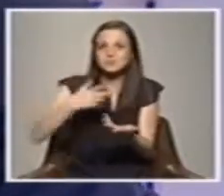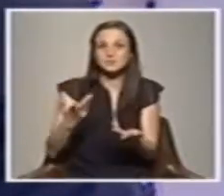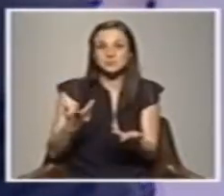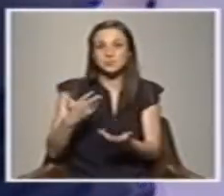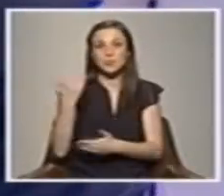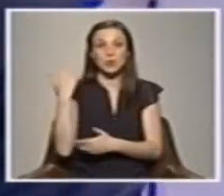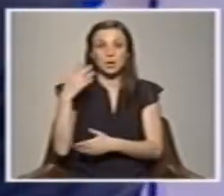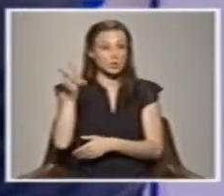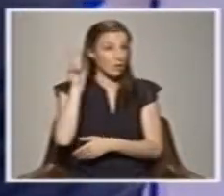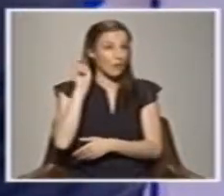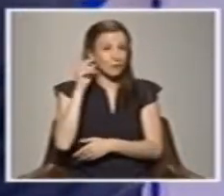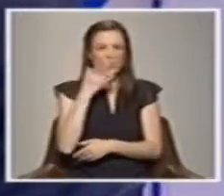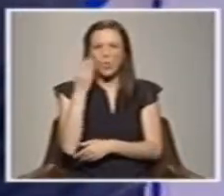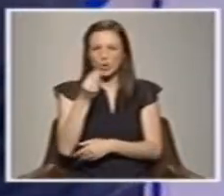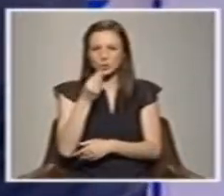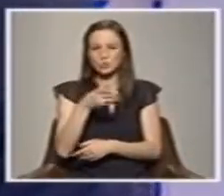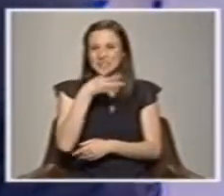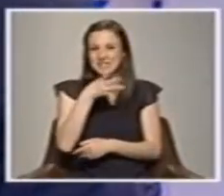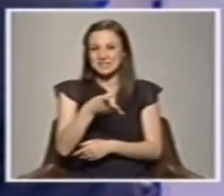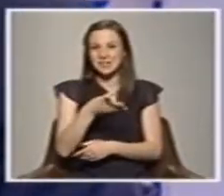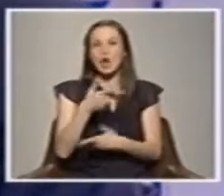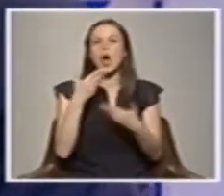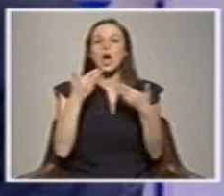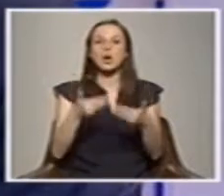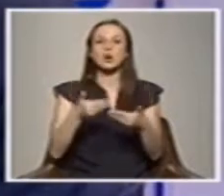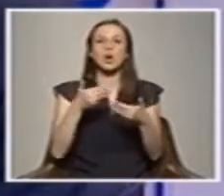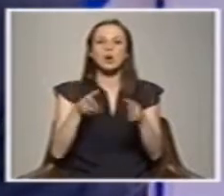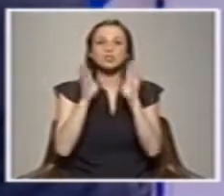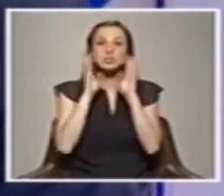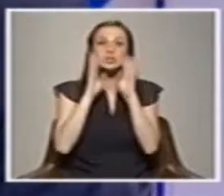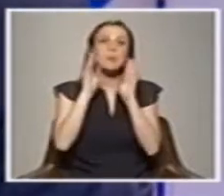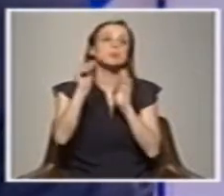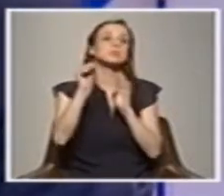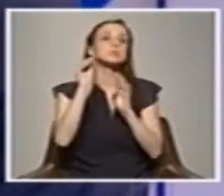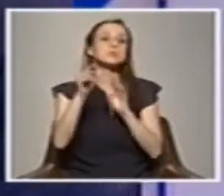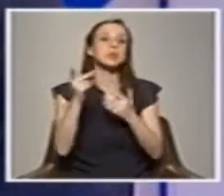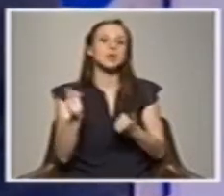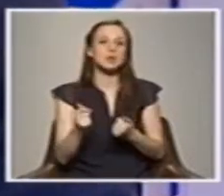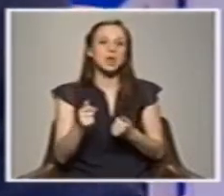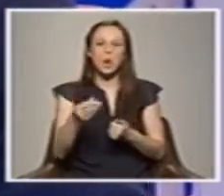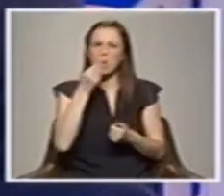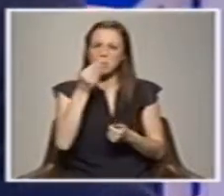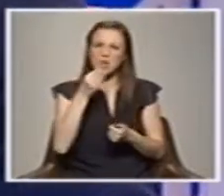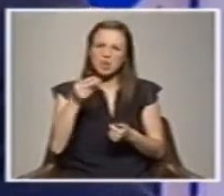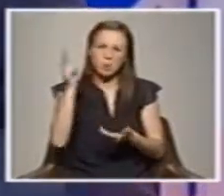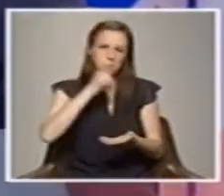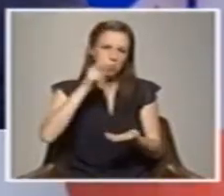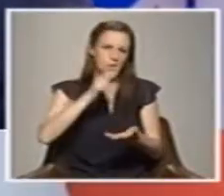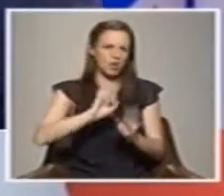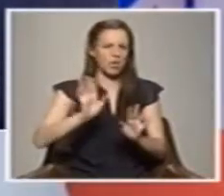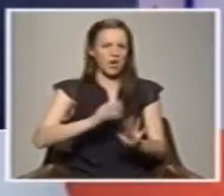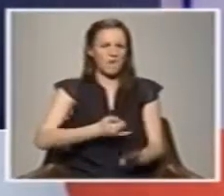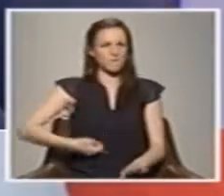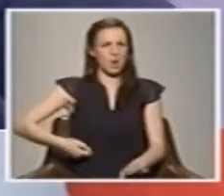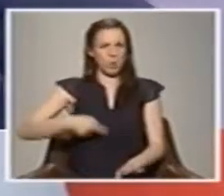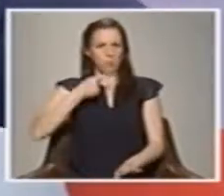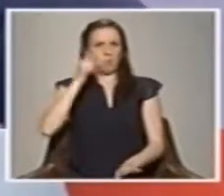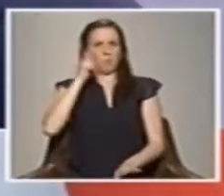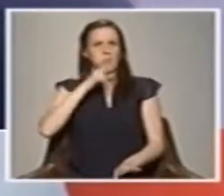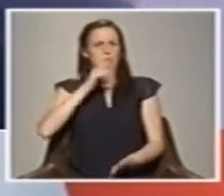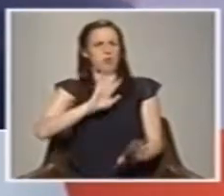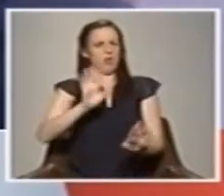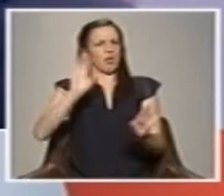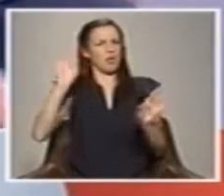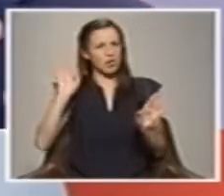os alunos, e muito bem, dizerem que agora nós chamamos a atenção para não nos ponham tanto, porque se calhar não temos tanta fome. Na minha